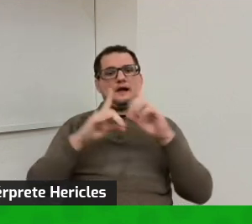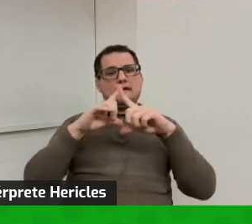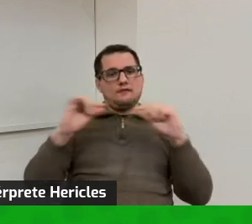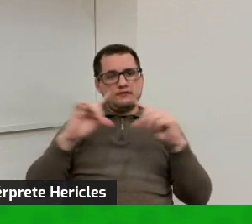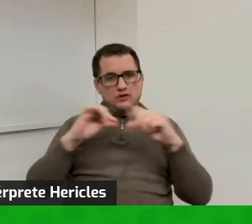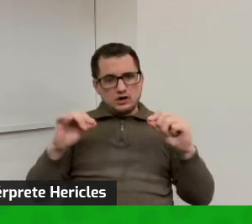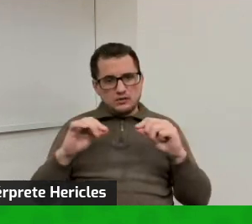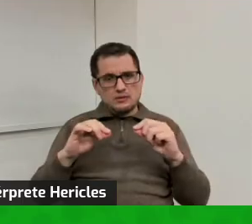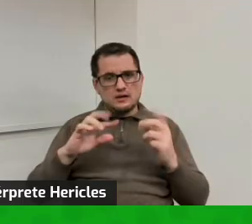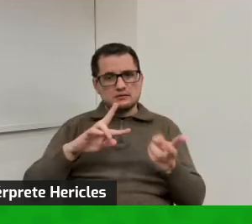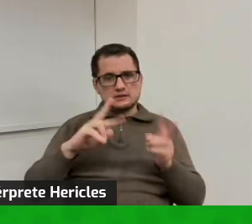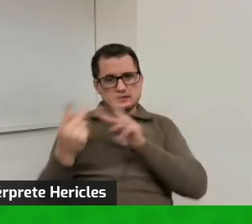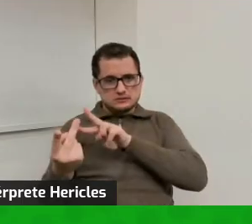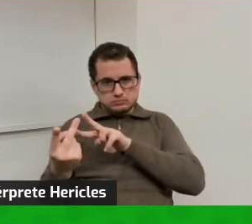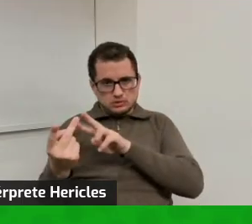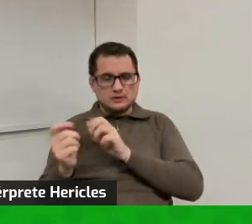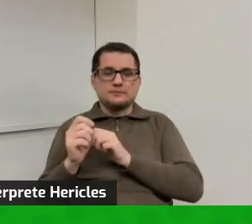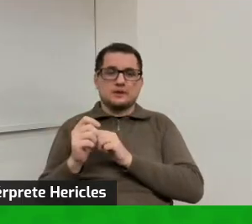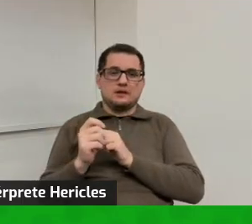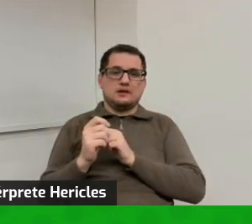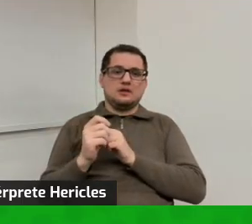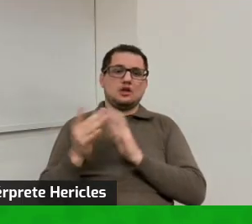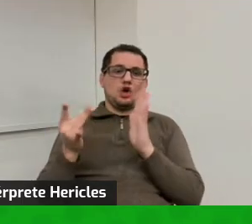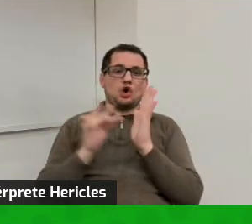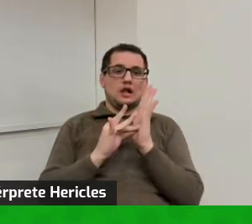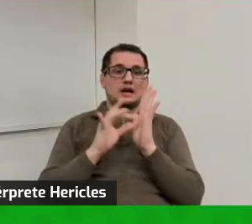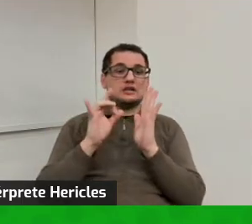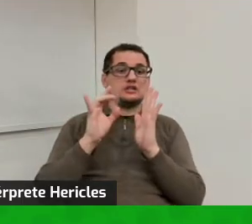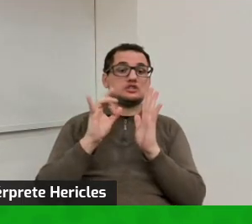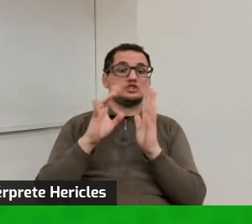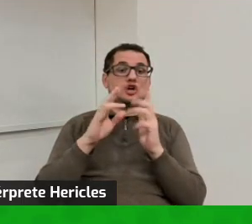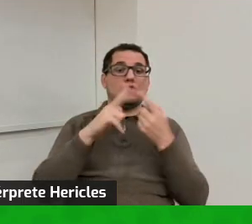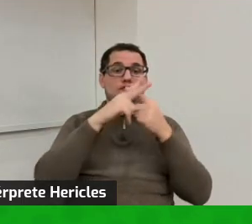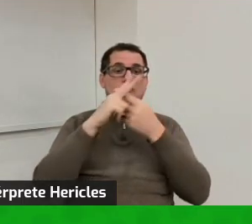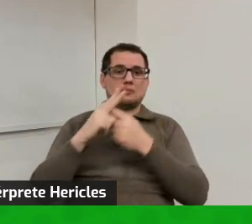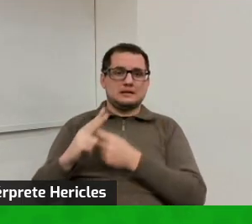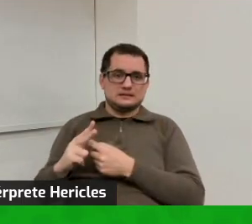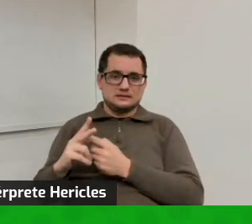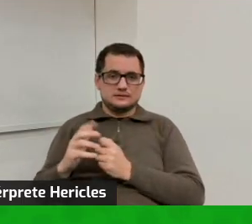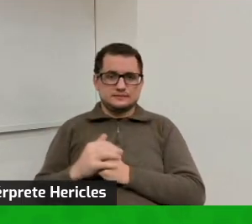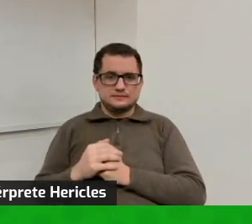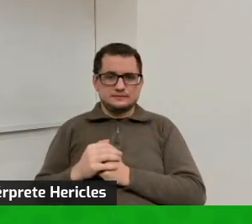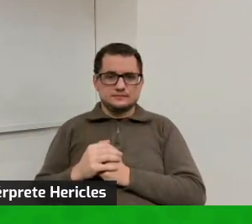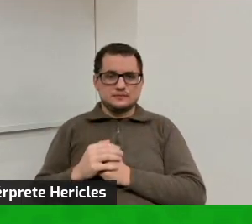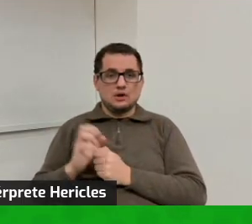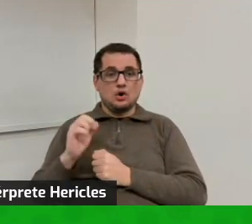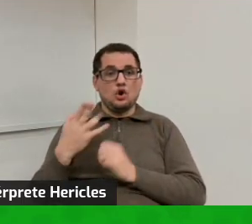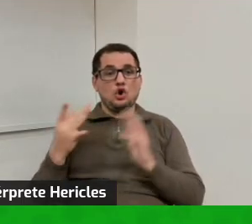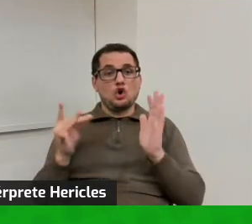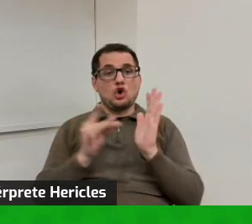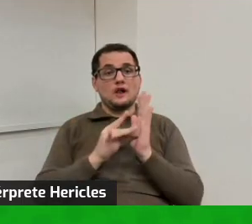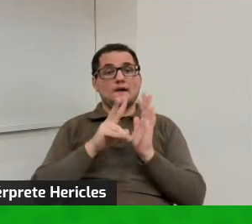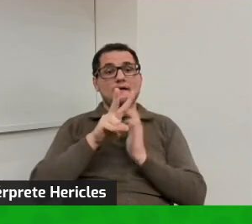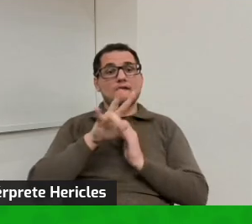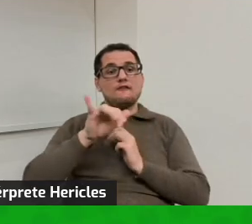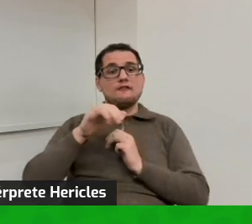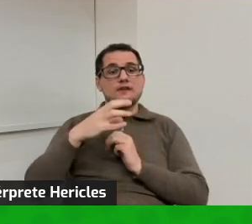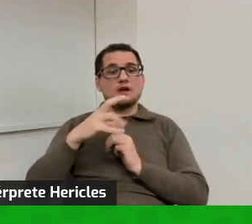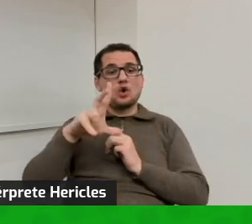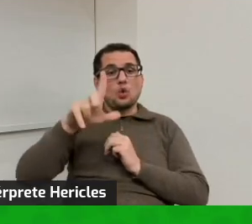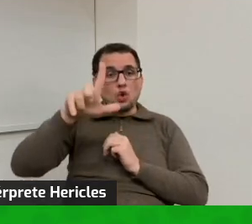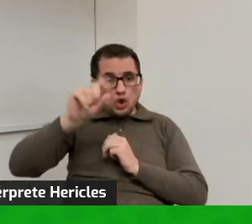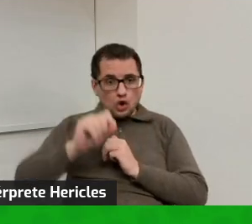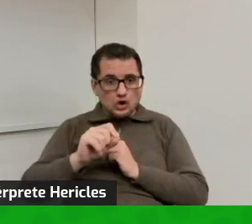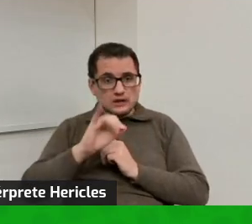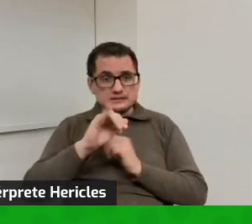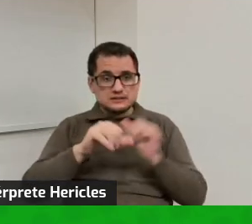transpor ela, colar apenas a formatação ou colar o vínculo. Então, tudo fica vinculado. Se eu alterar